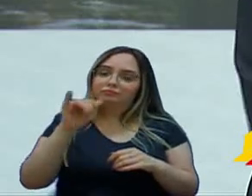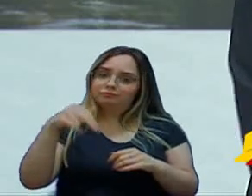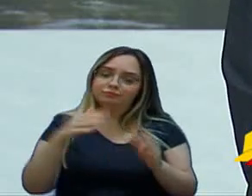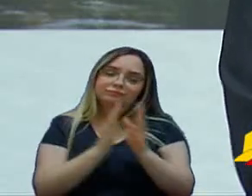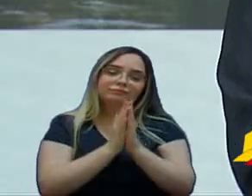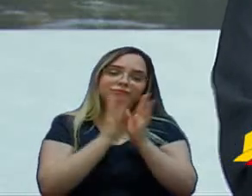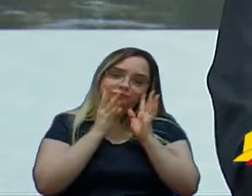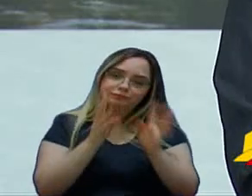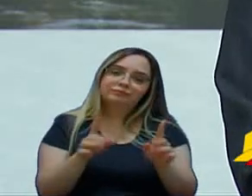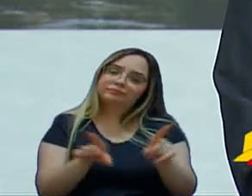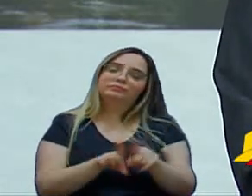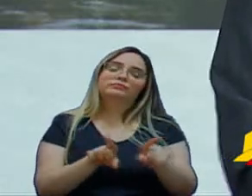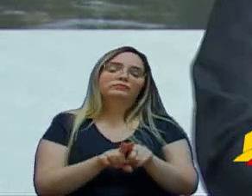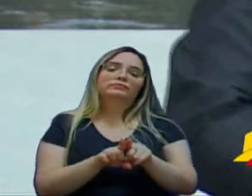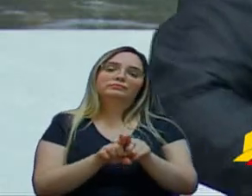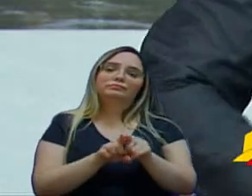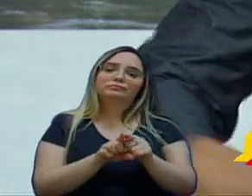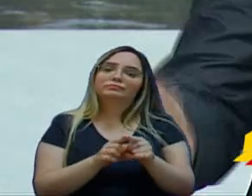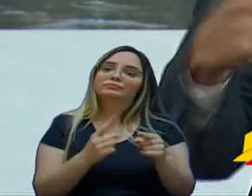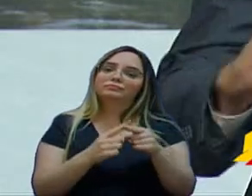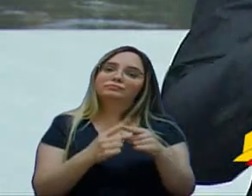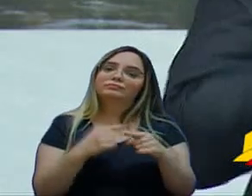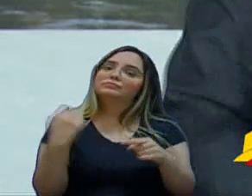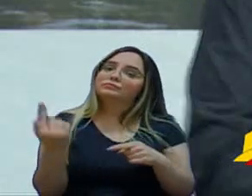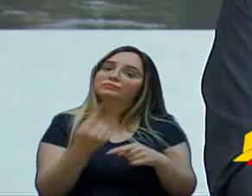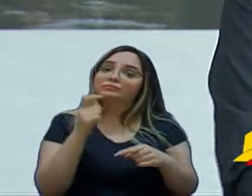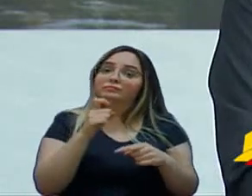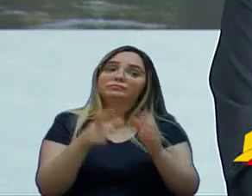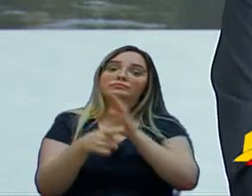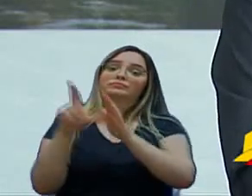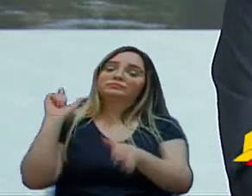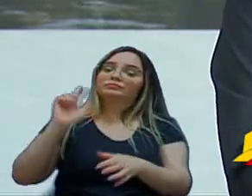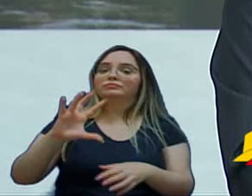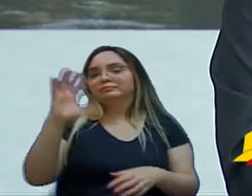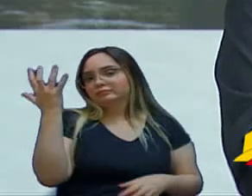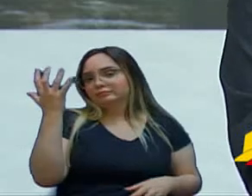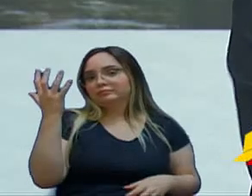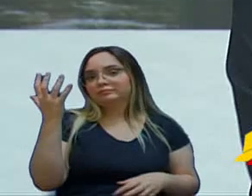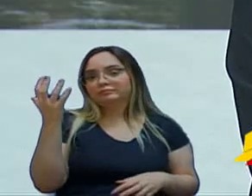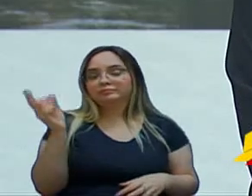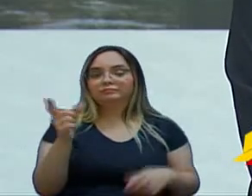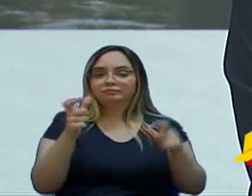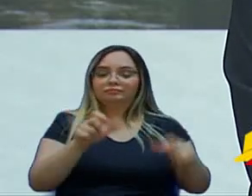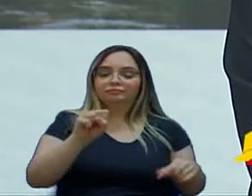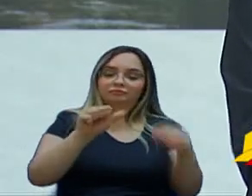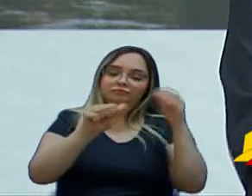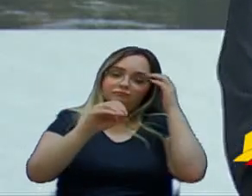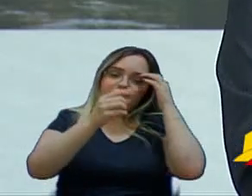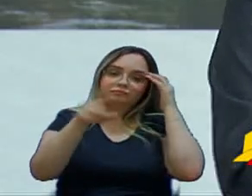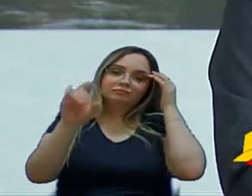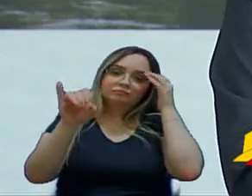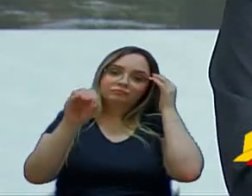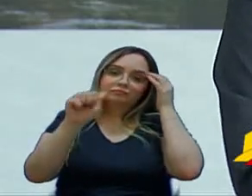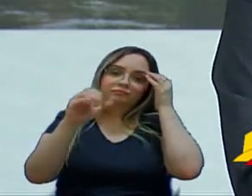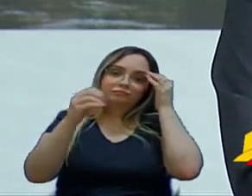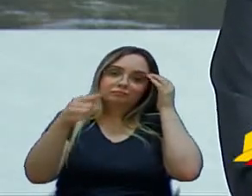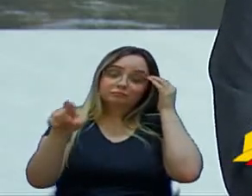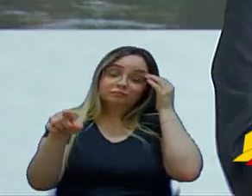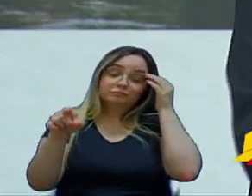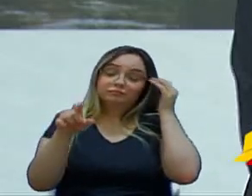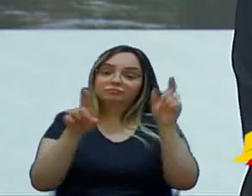meios próprios que vai ser feito agora, que era para ter ocorrido há 15 dias atrás, que é a Rua São João e a Rua Luiz Munhoz